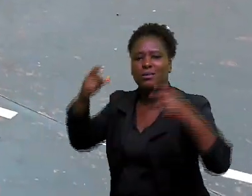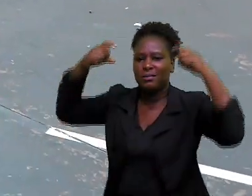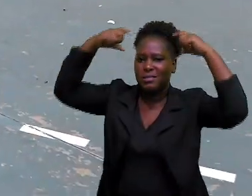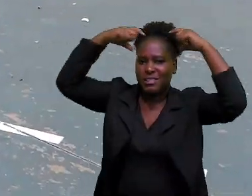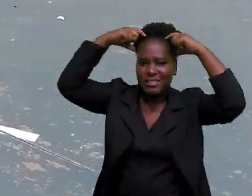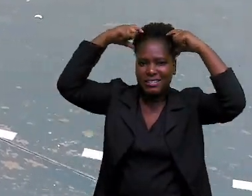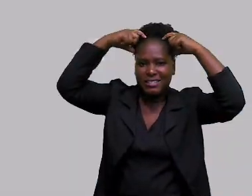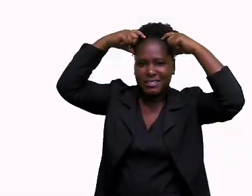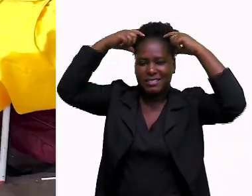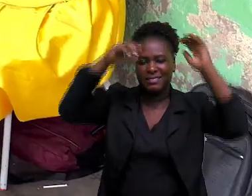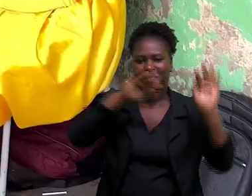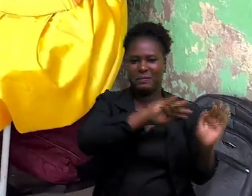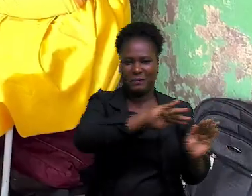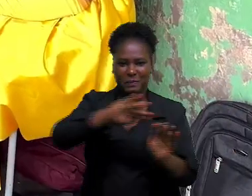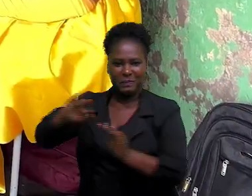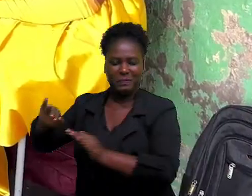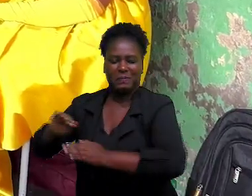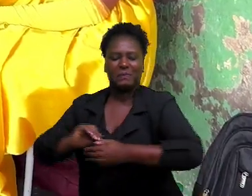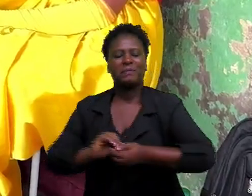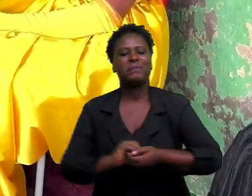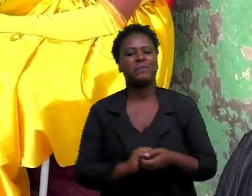vez